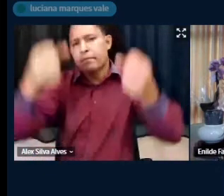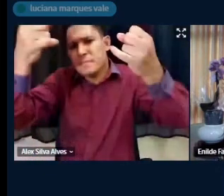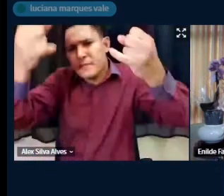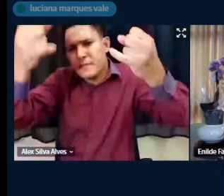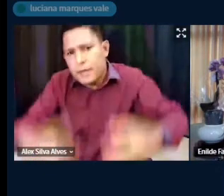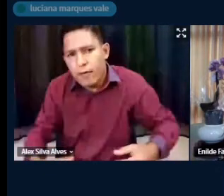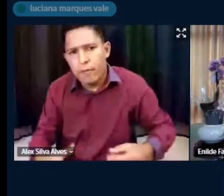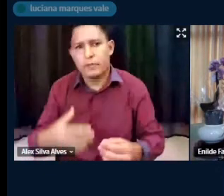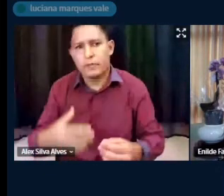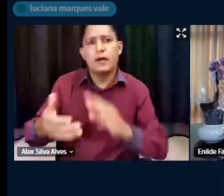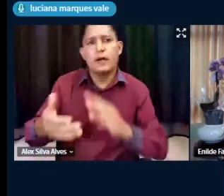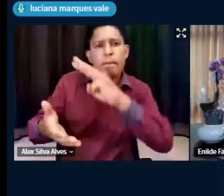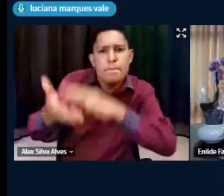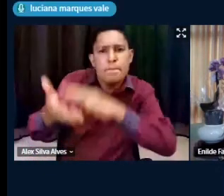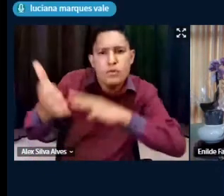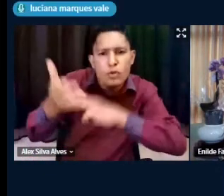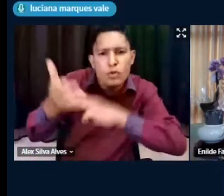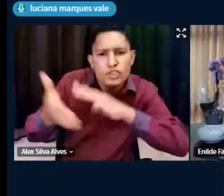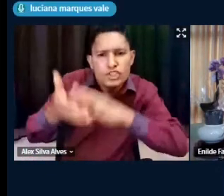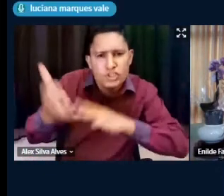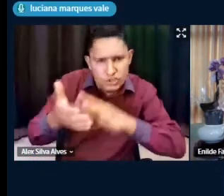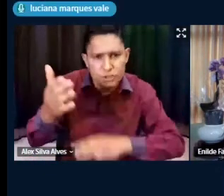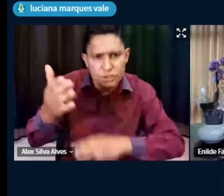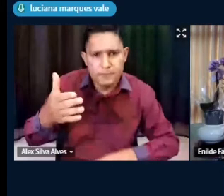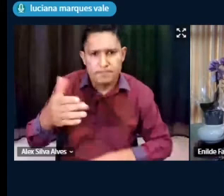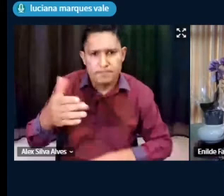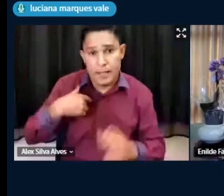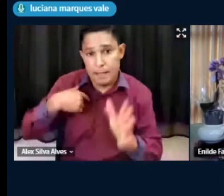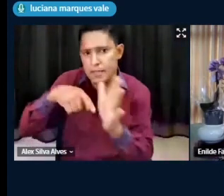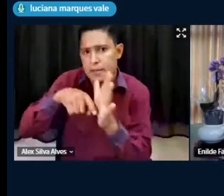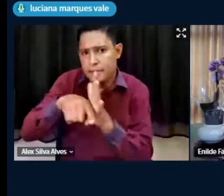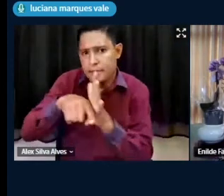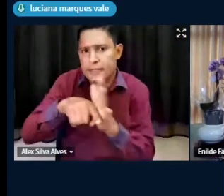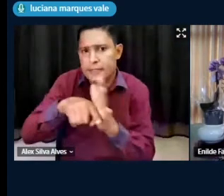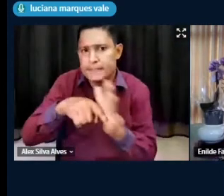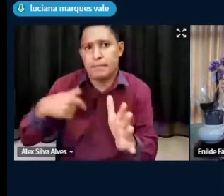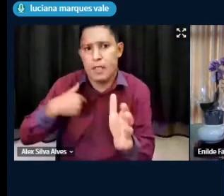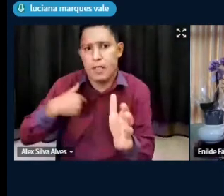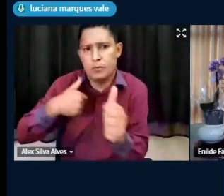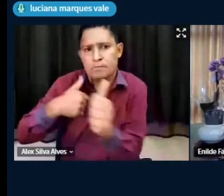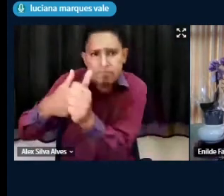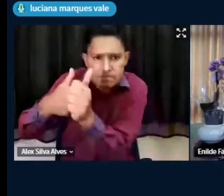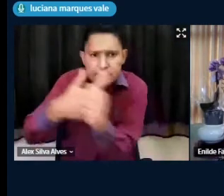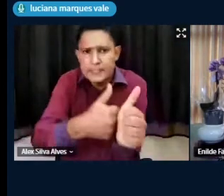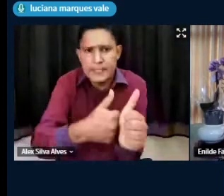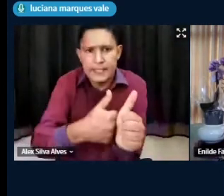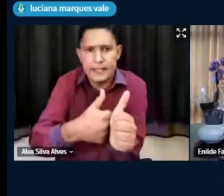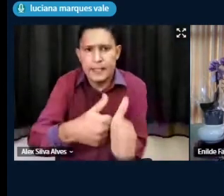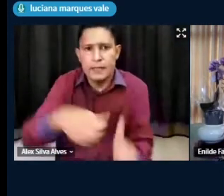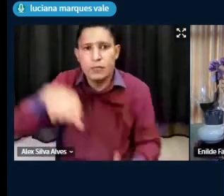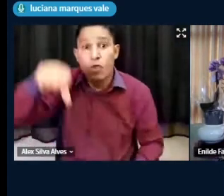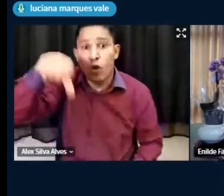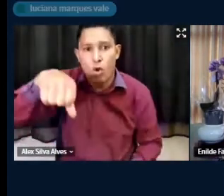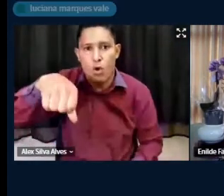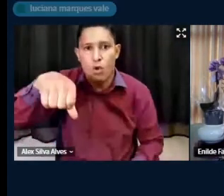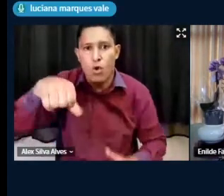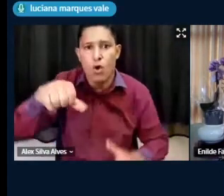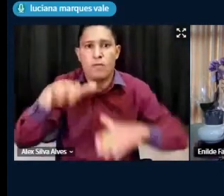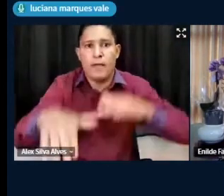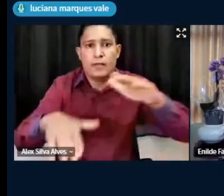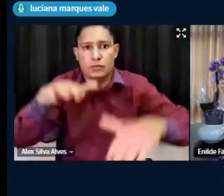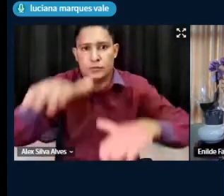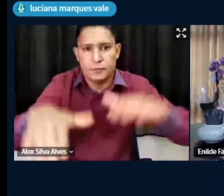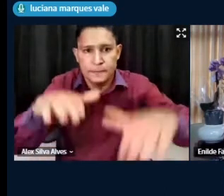Bom, seguindo, passamos à metodologia, que seguiram